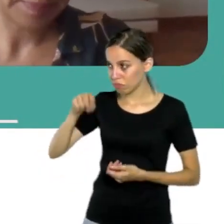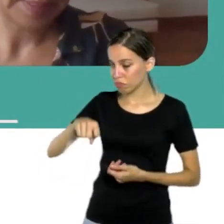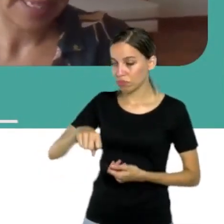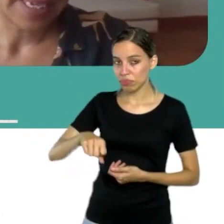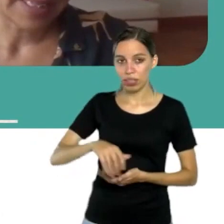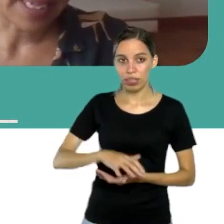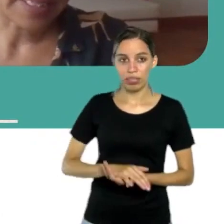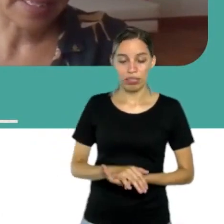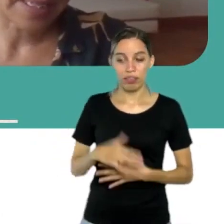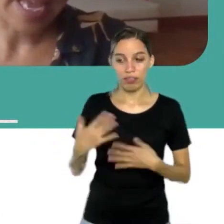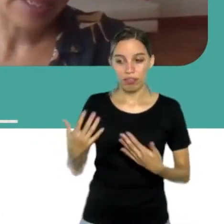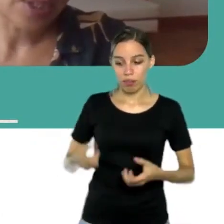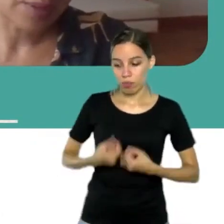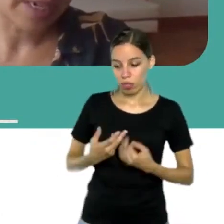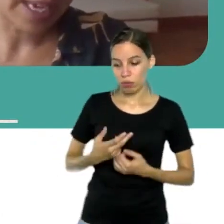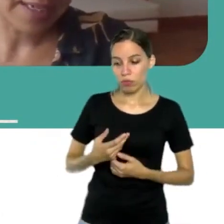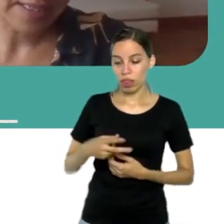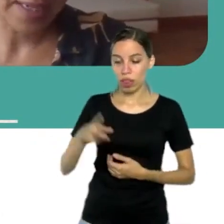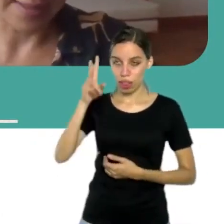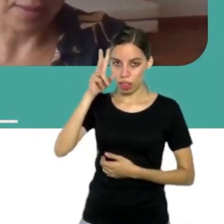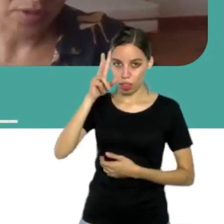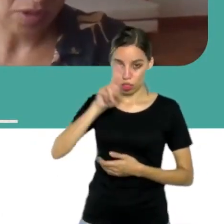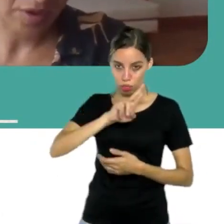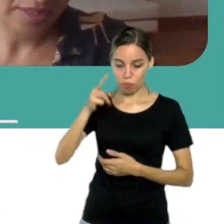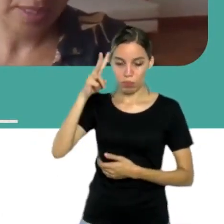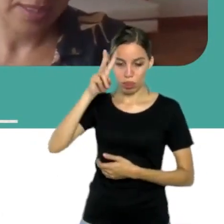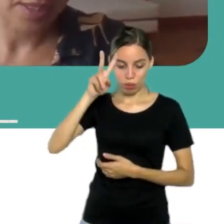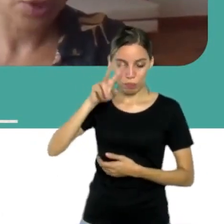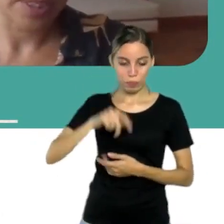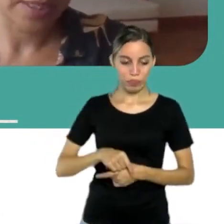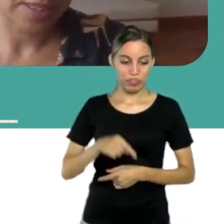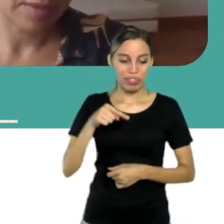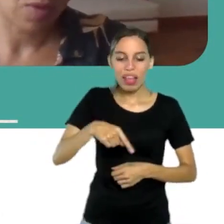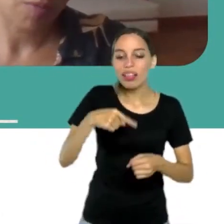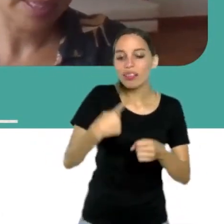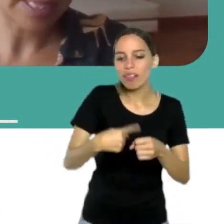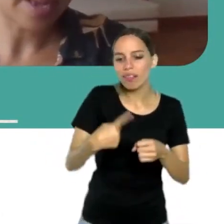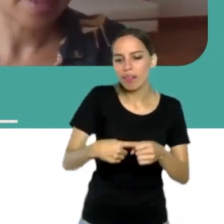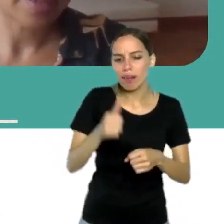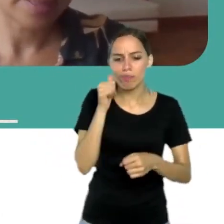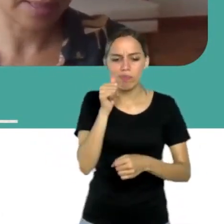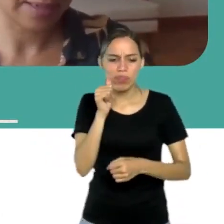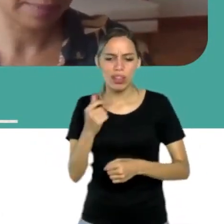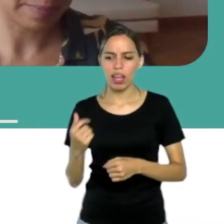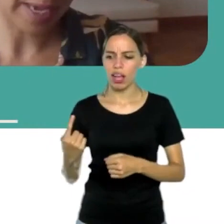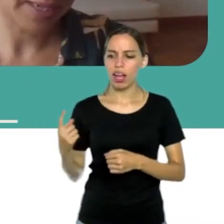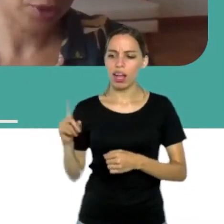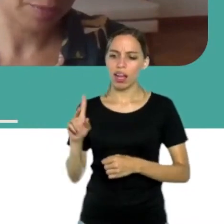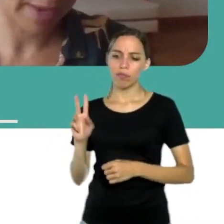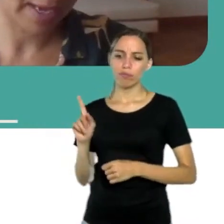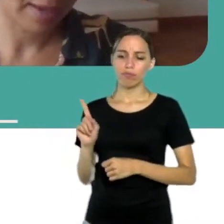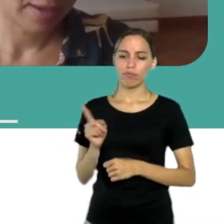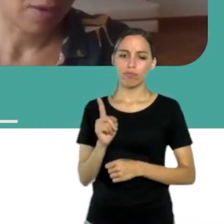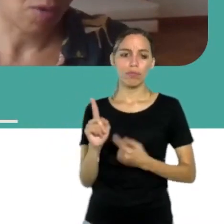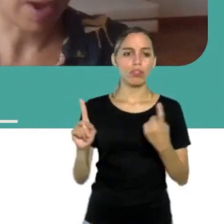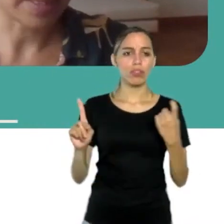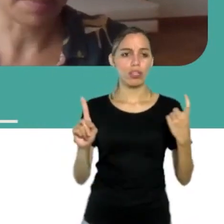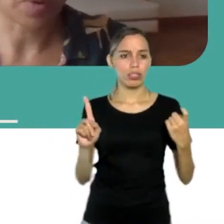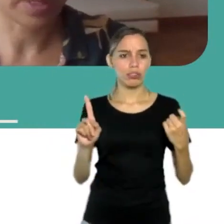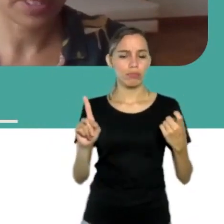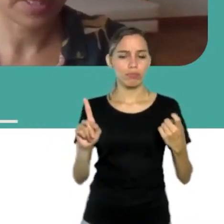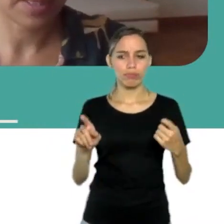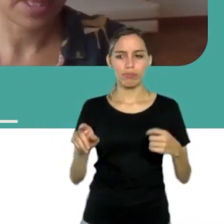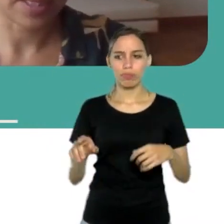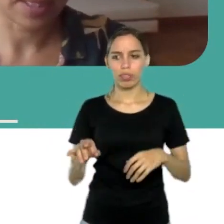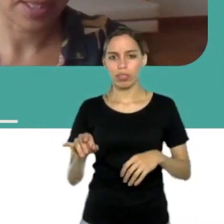Lembrança. Desta cidade, as mulheres que andam sós se dizem como está, sim, bem, de pé, ou